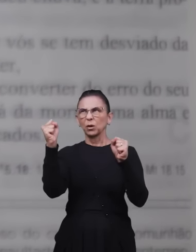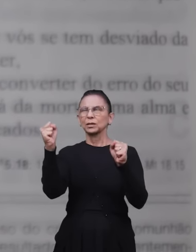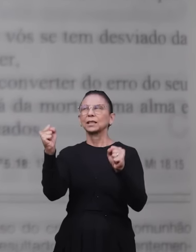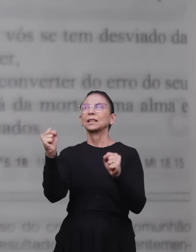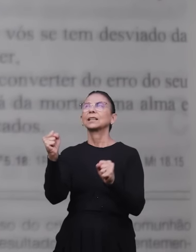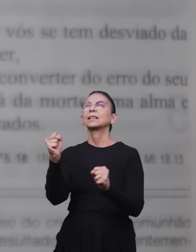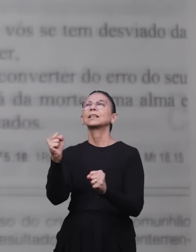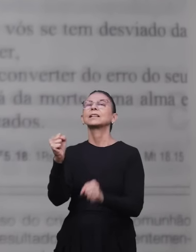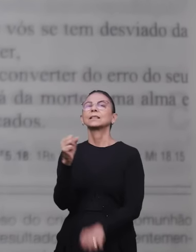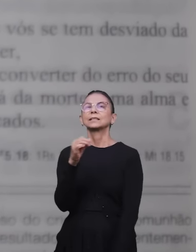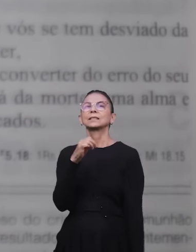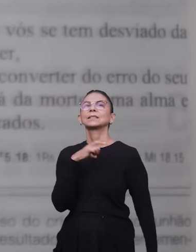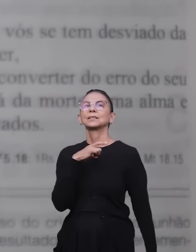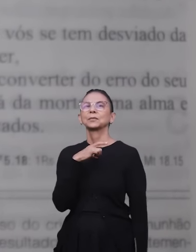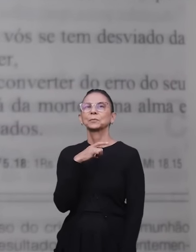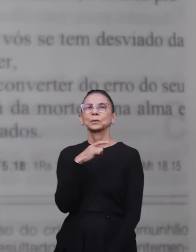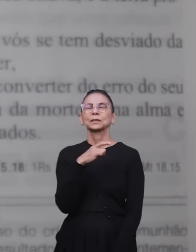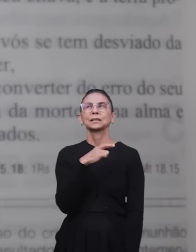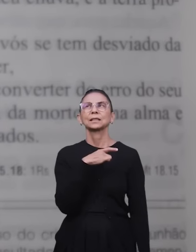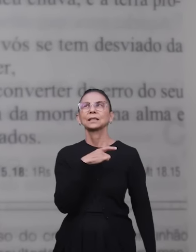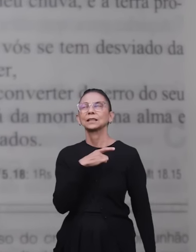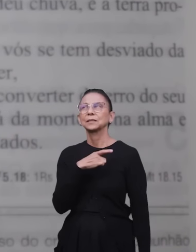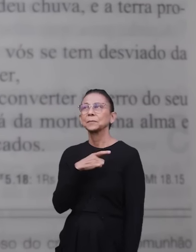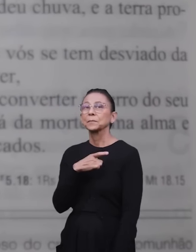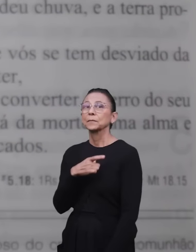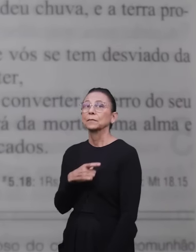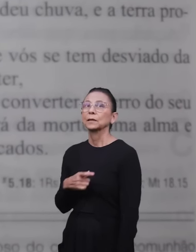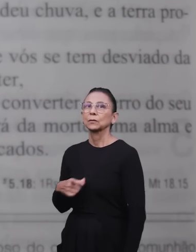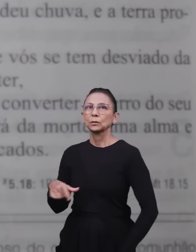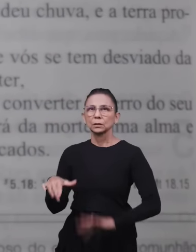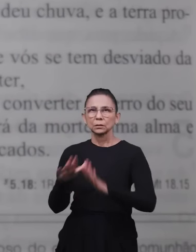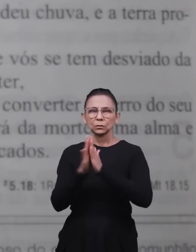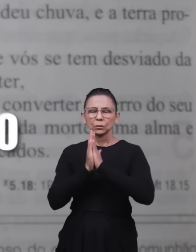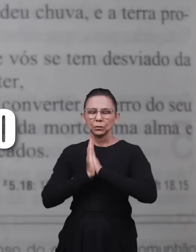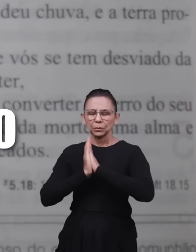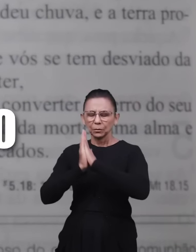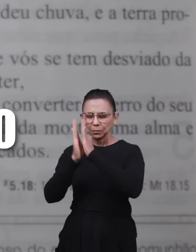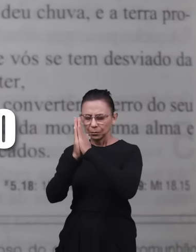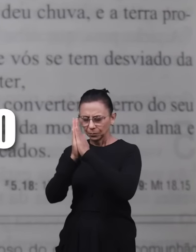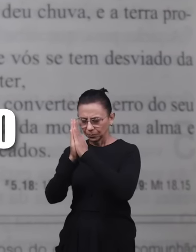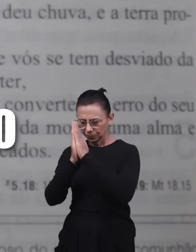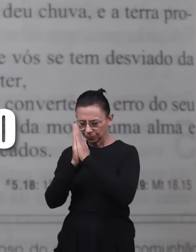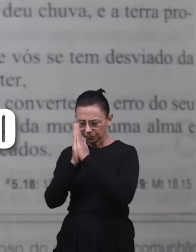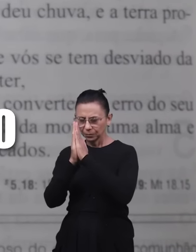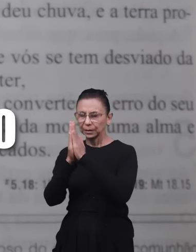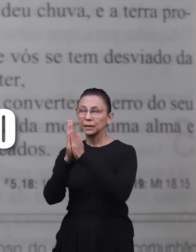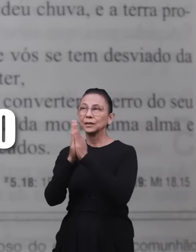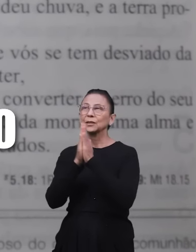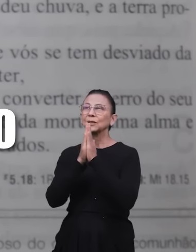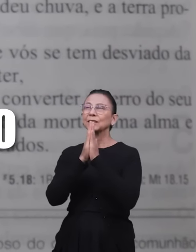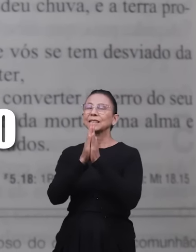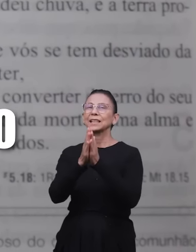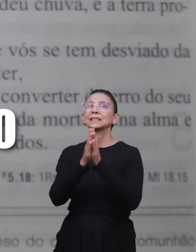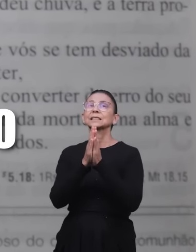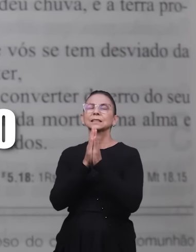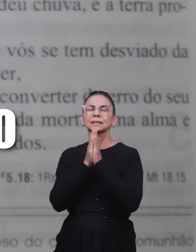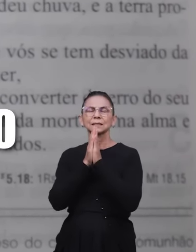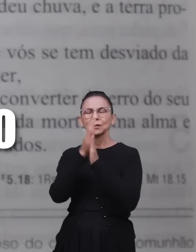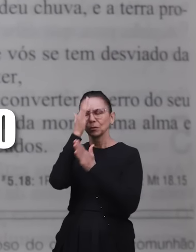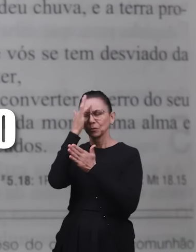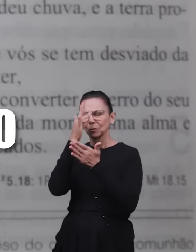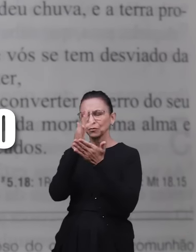fiadores, onde muito em seu poder. E quando estou